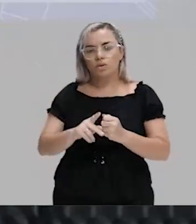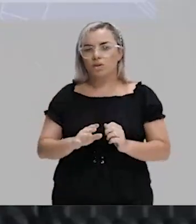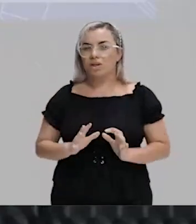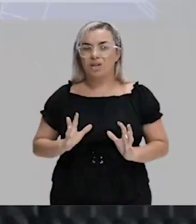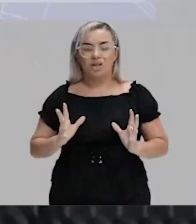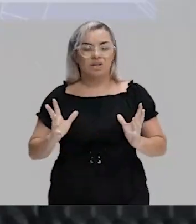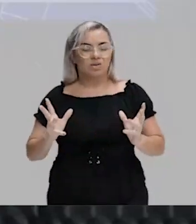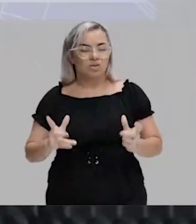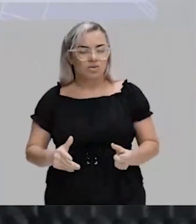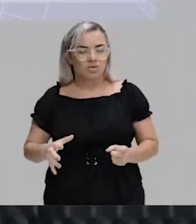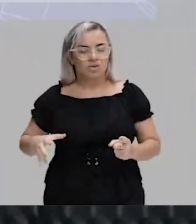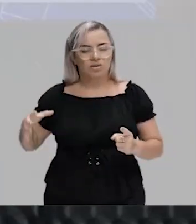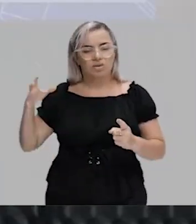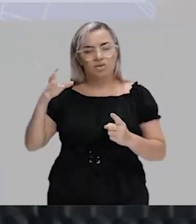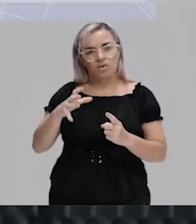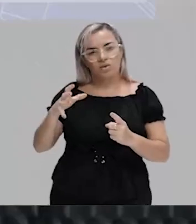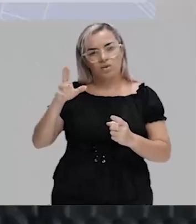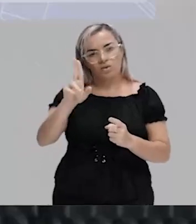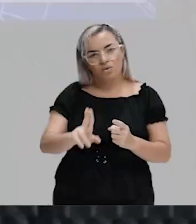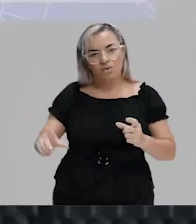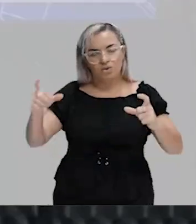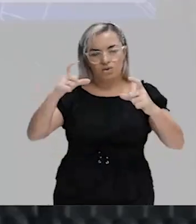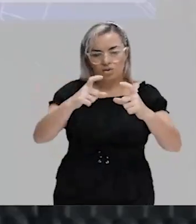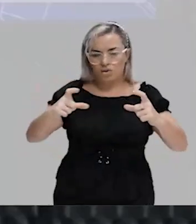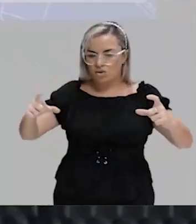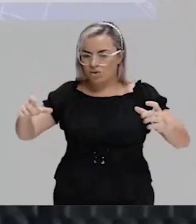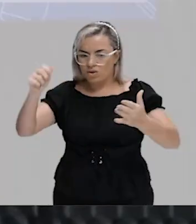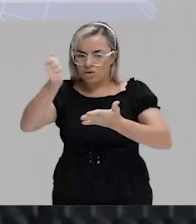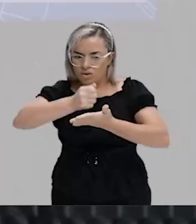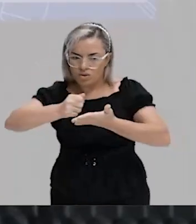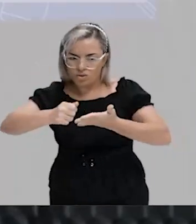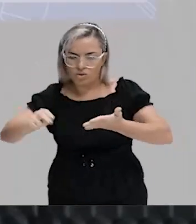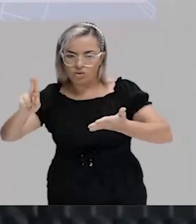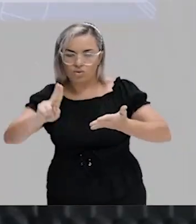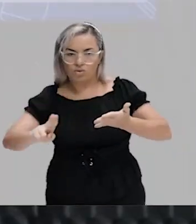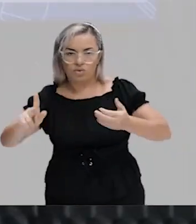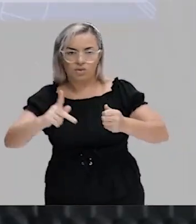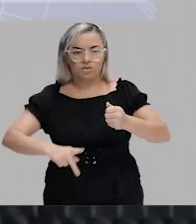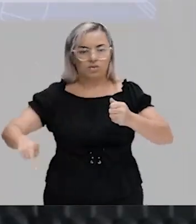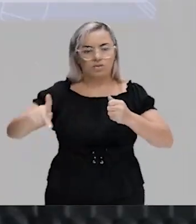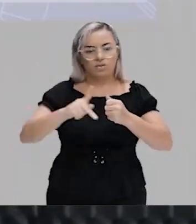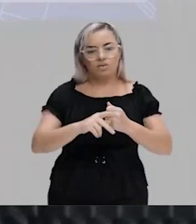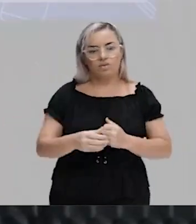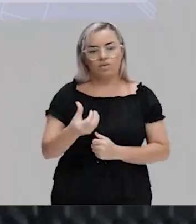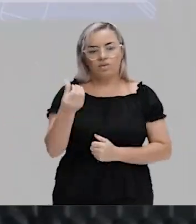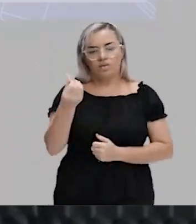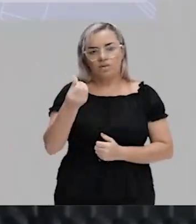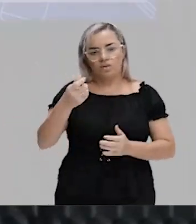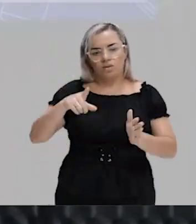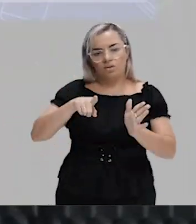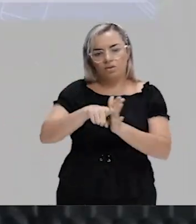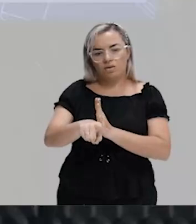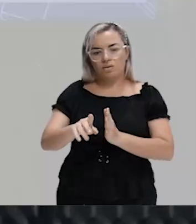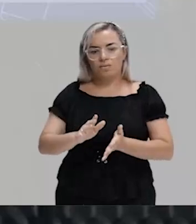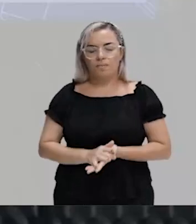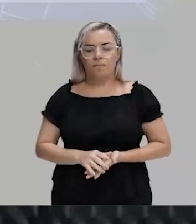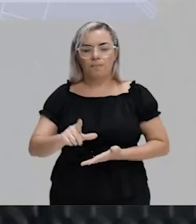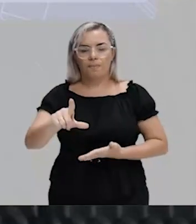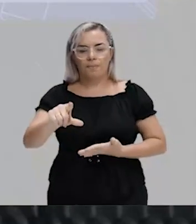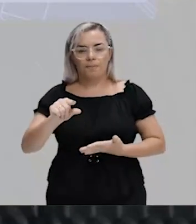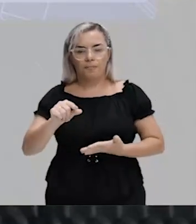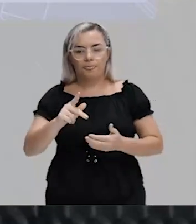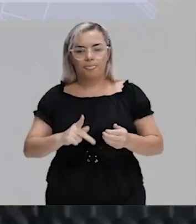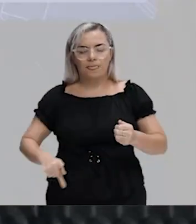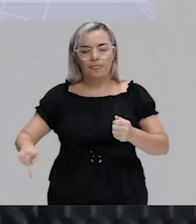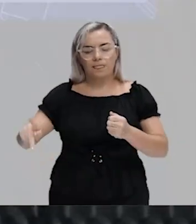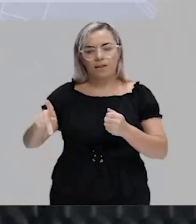da construção e na hora do uso desses pronomes. Sexta questão. Assinale a opção em que